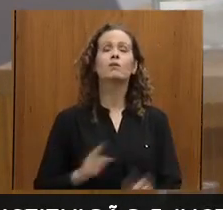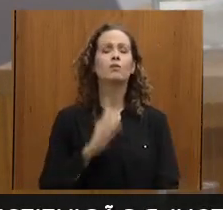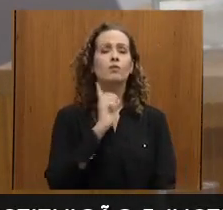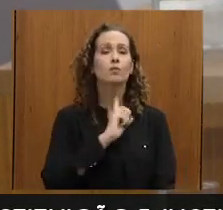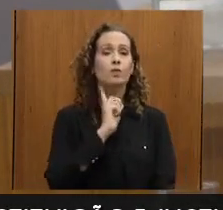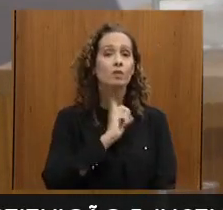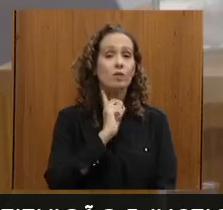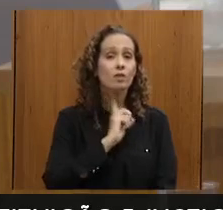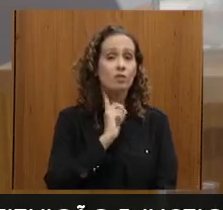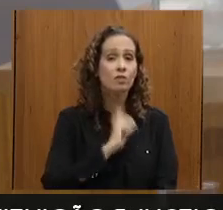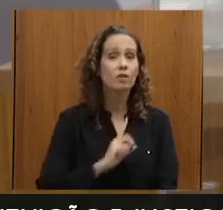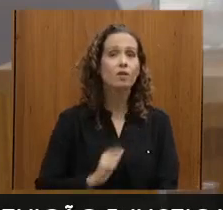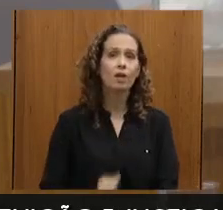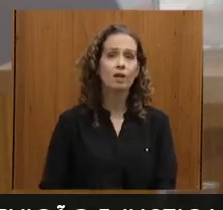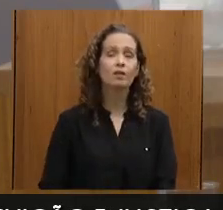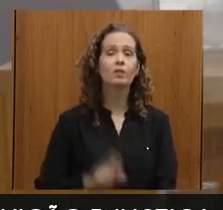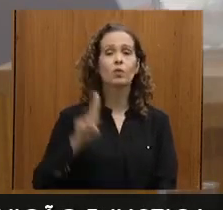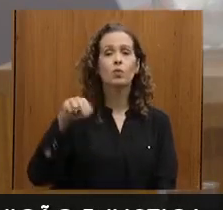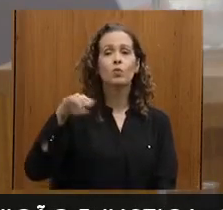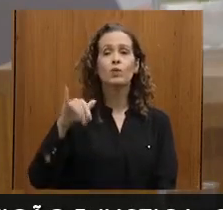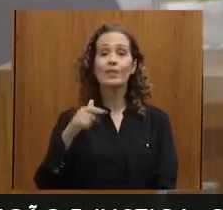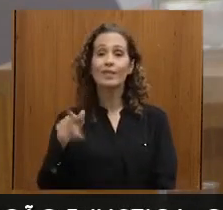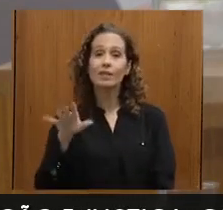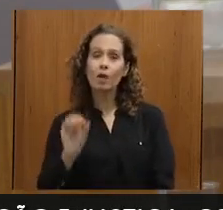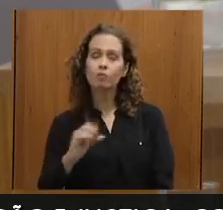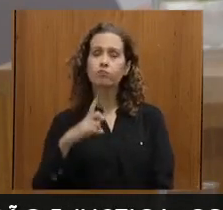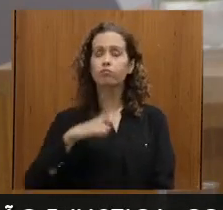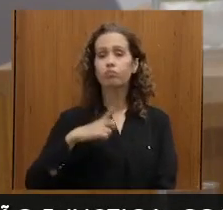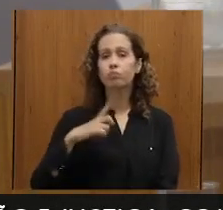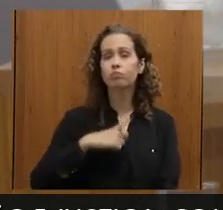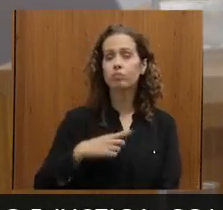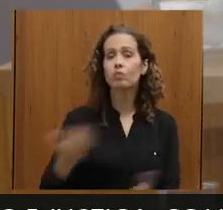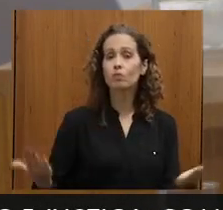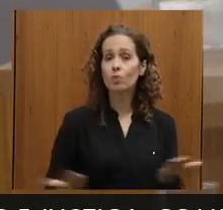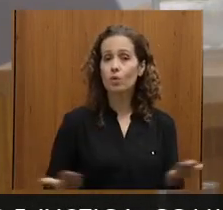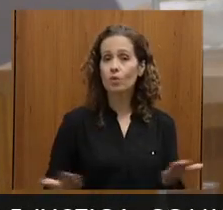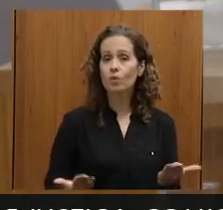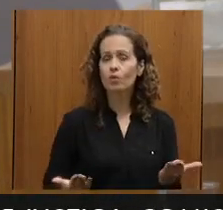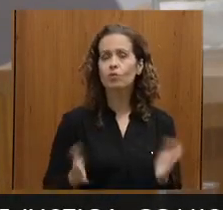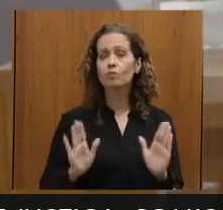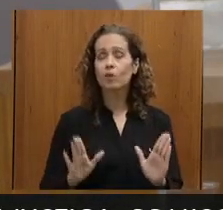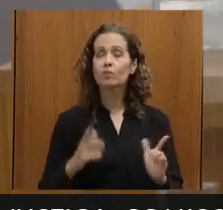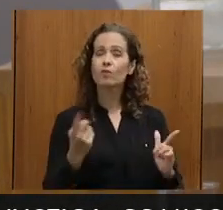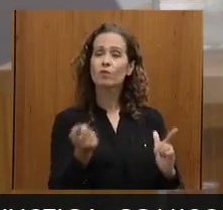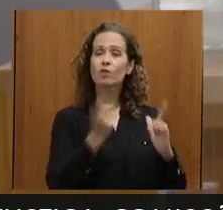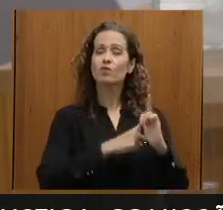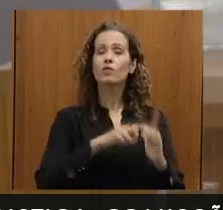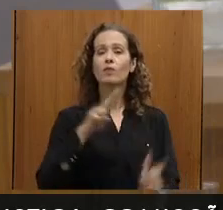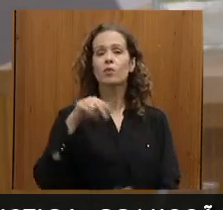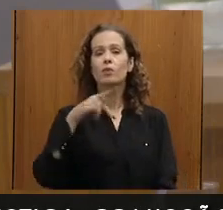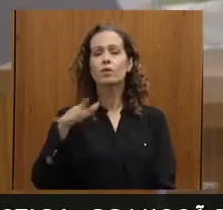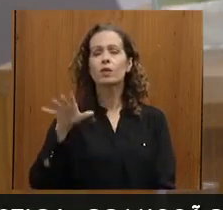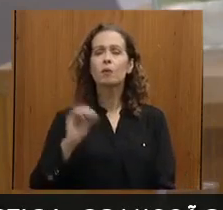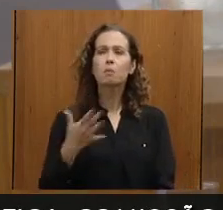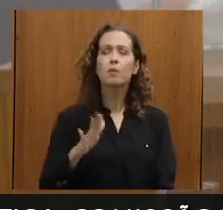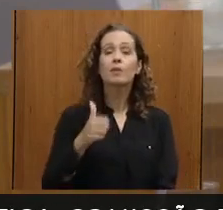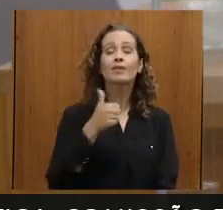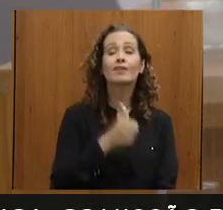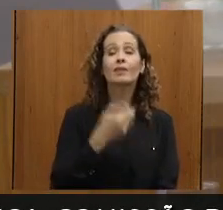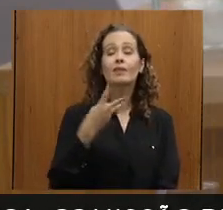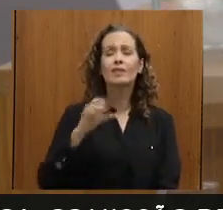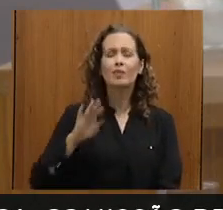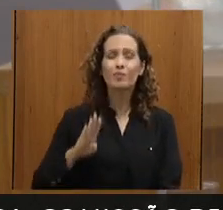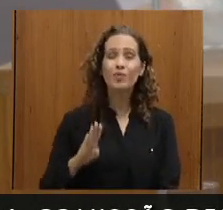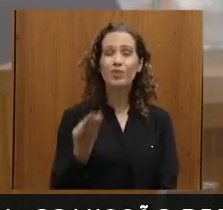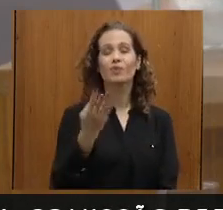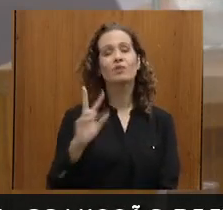Gerais, que é a União que possui hoje, nós temos uma dívida hoje com a União na casa dos 130 bilhões de